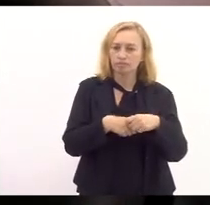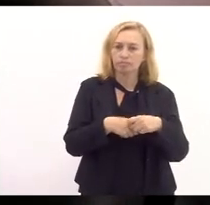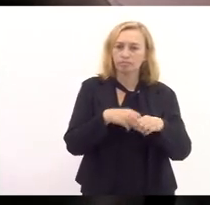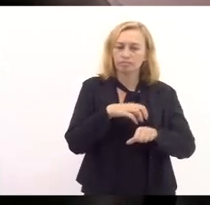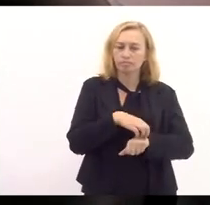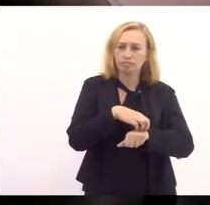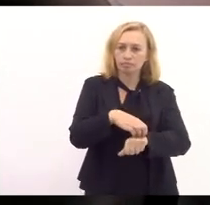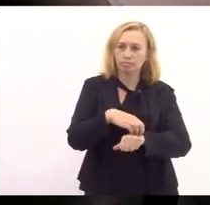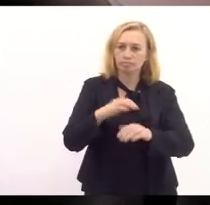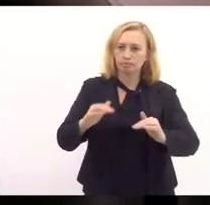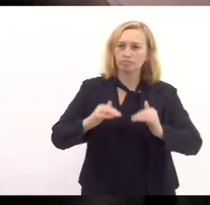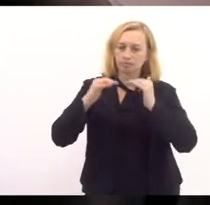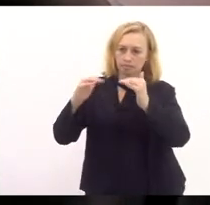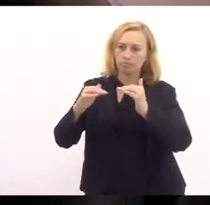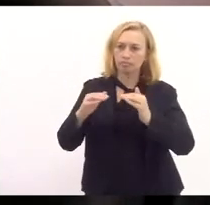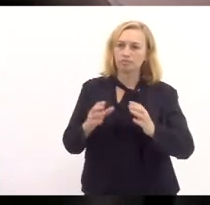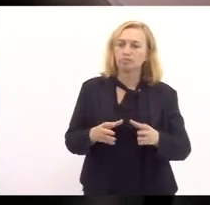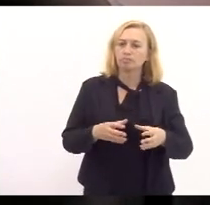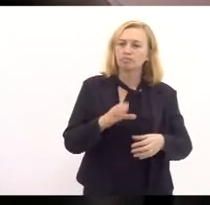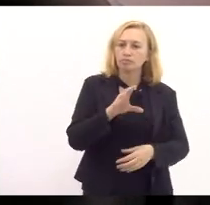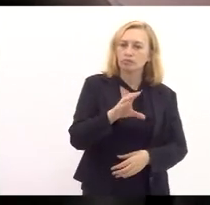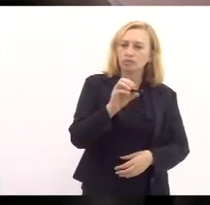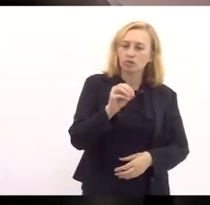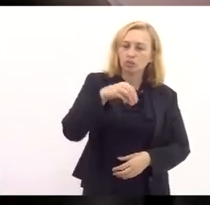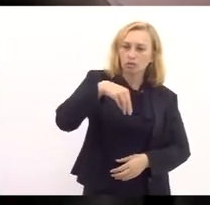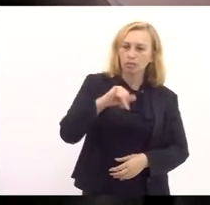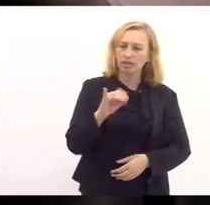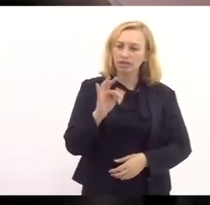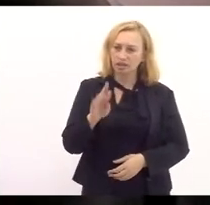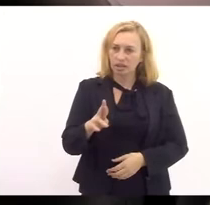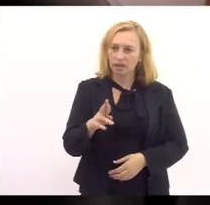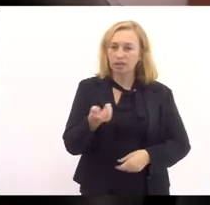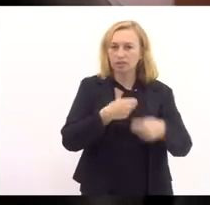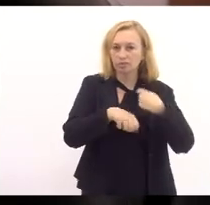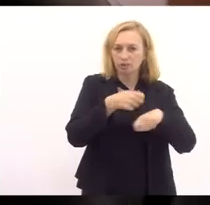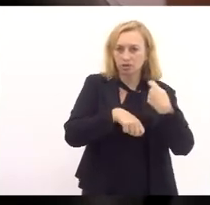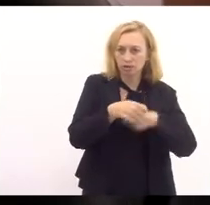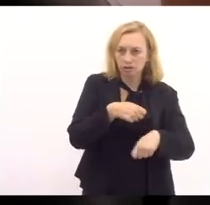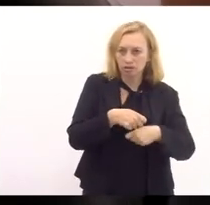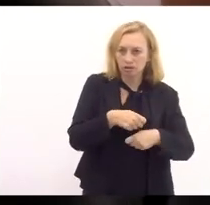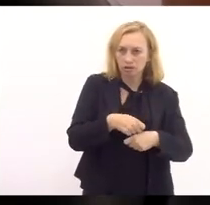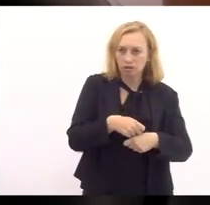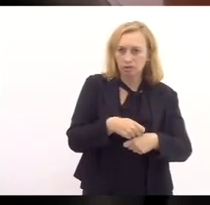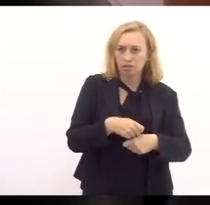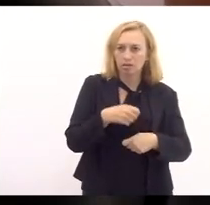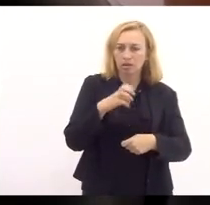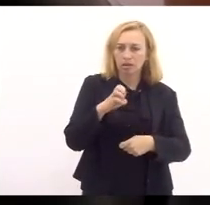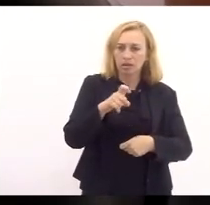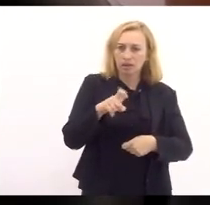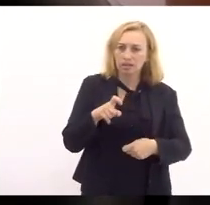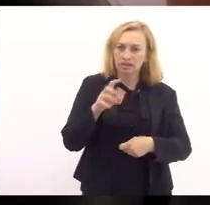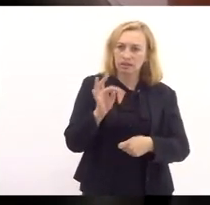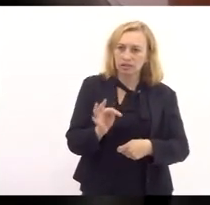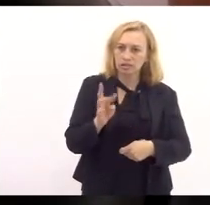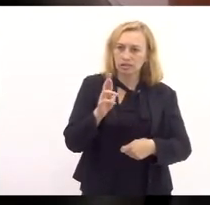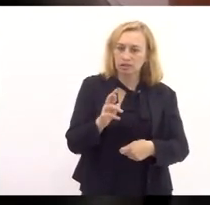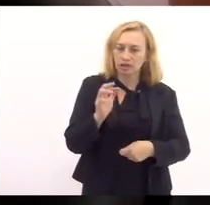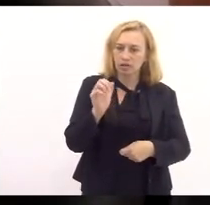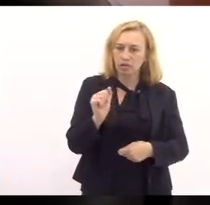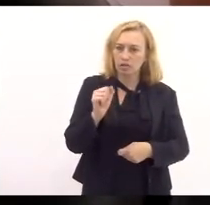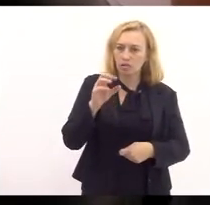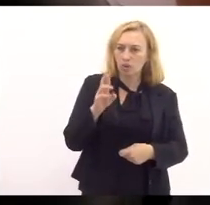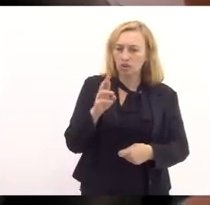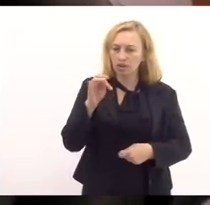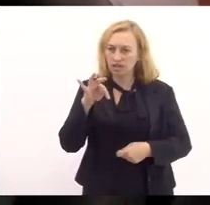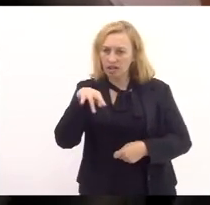transportes. Um comitê, é Comitê Administrativo Extraordinário de Transportes, que inclusive